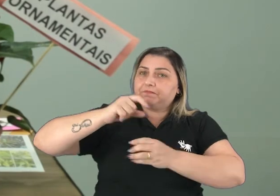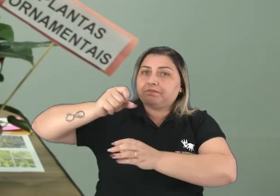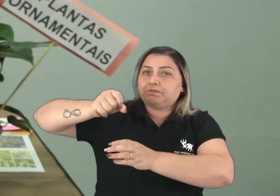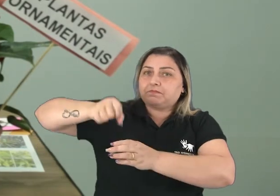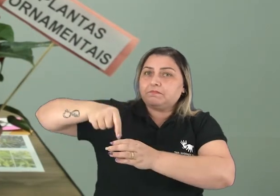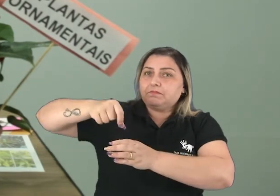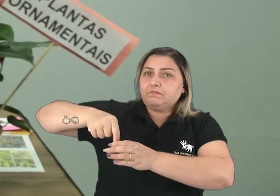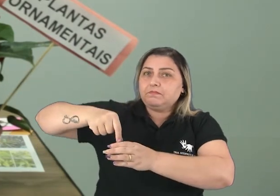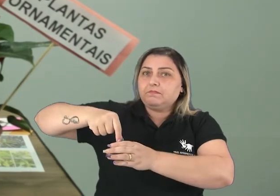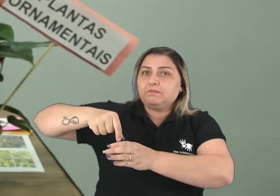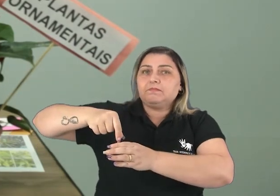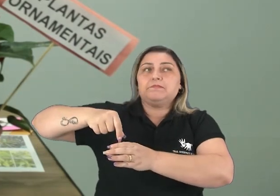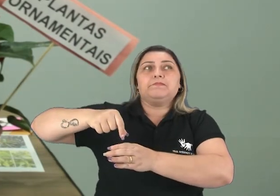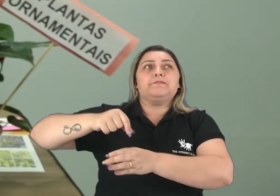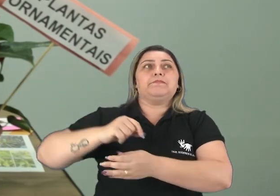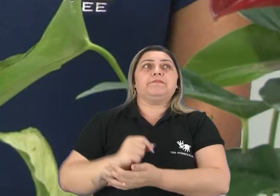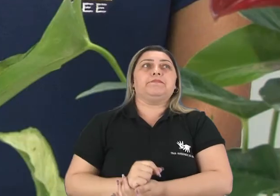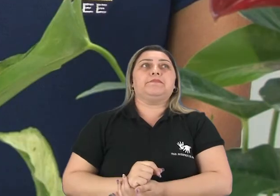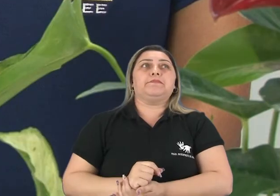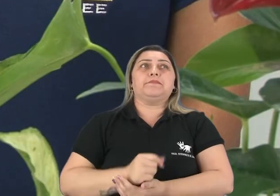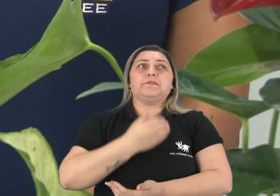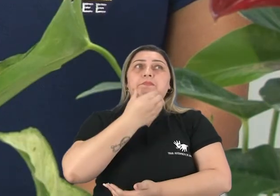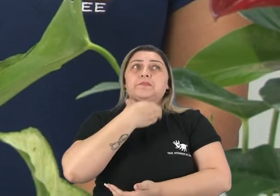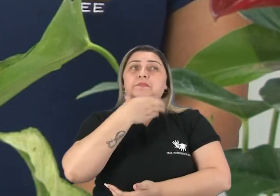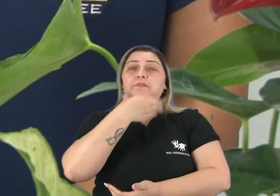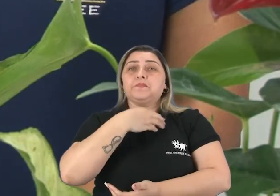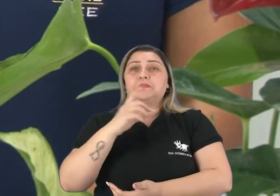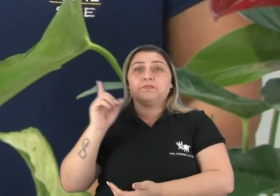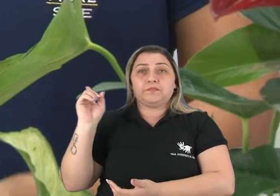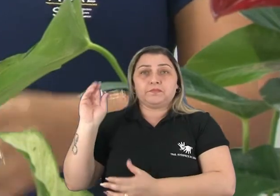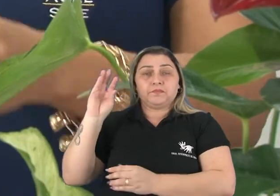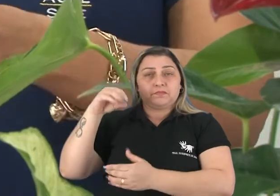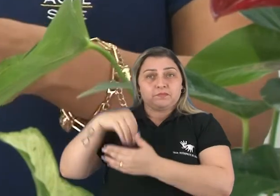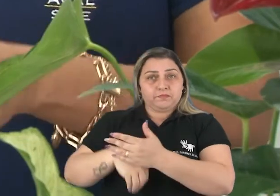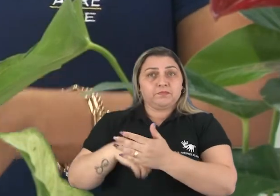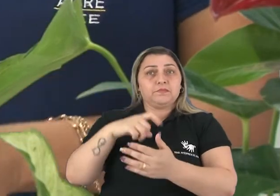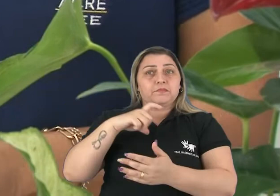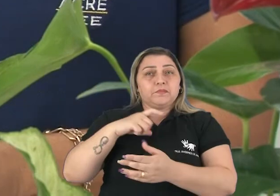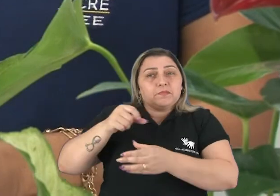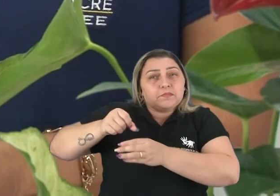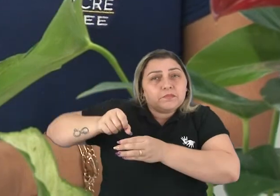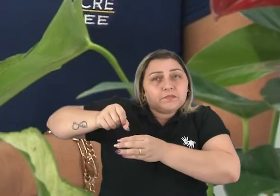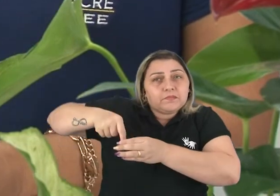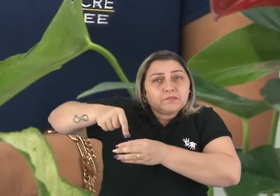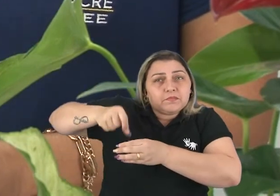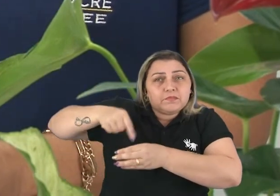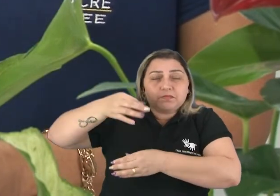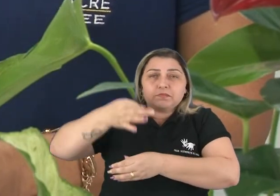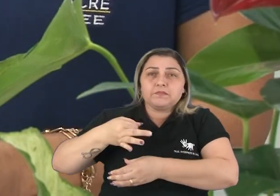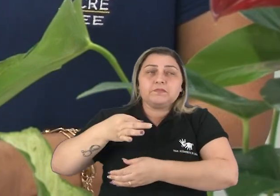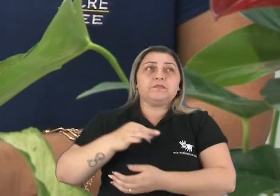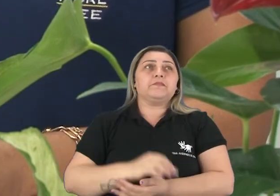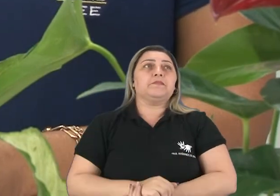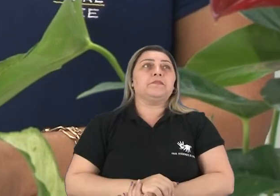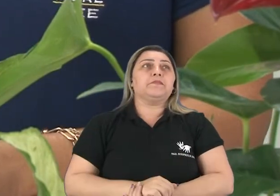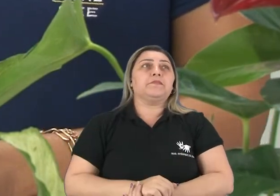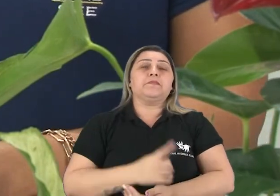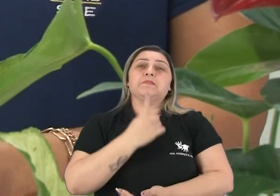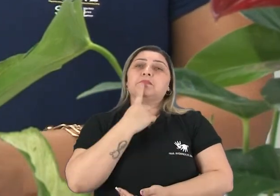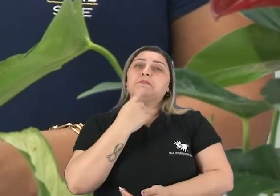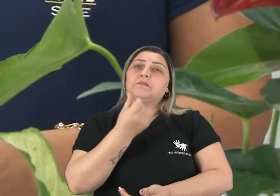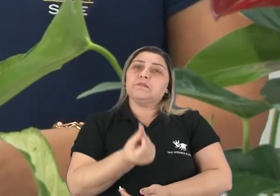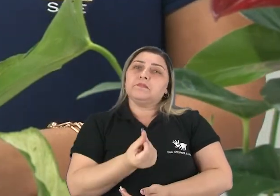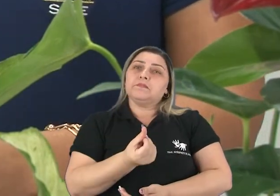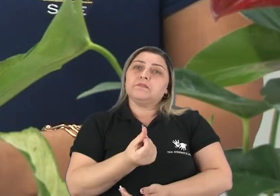plantada esse fruto, que dentro tem a sua semente, certo? Aqui a acerola. E